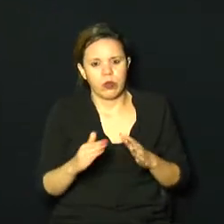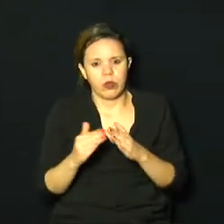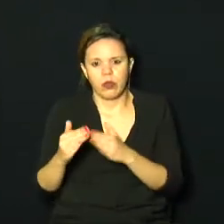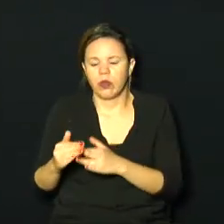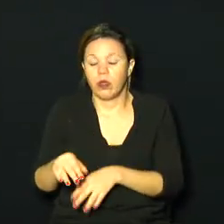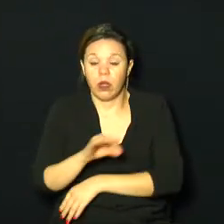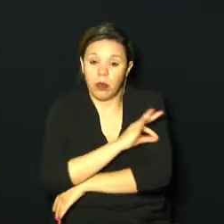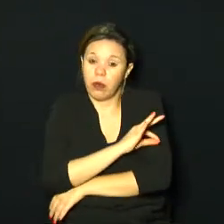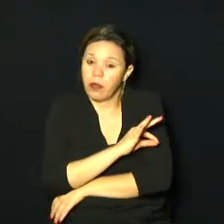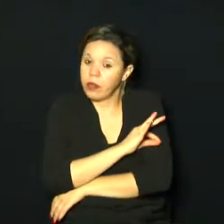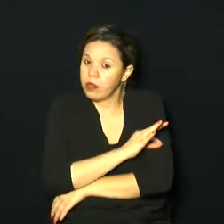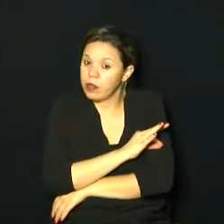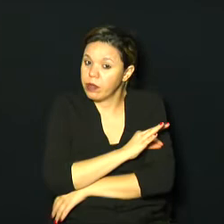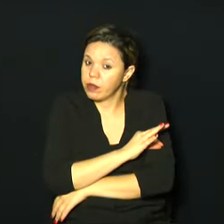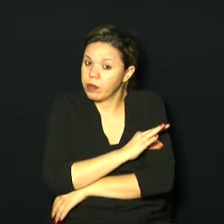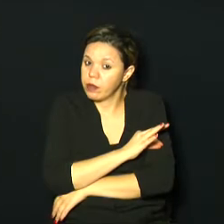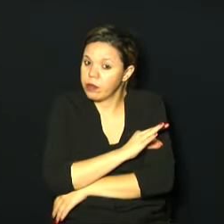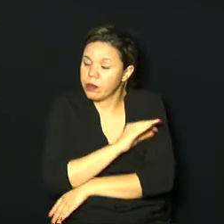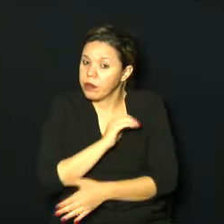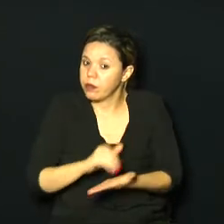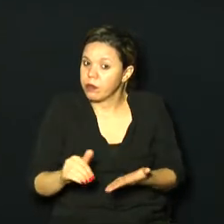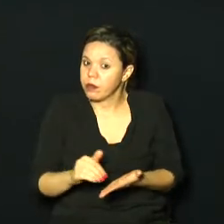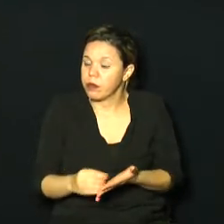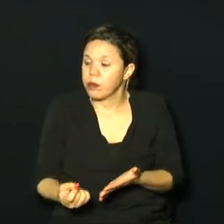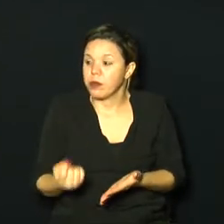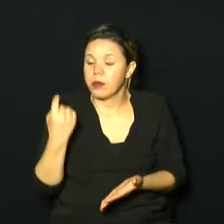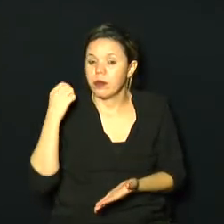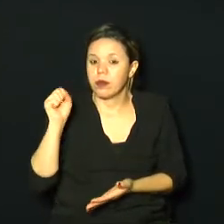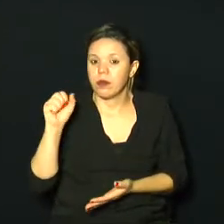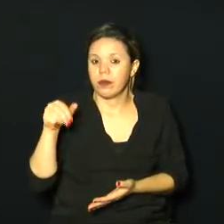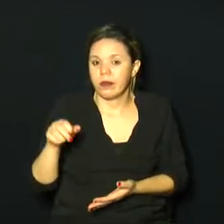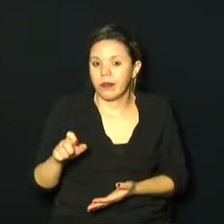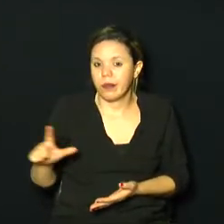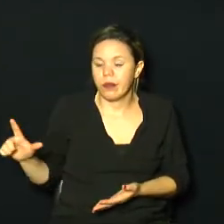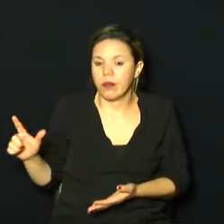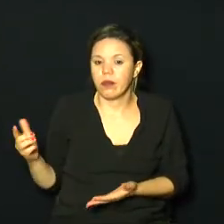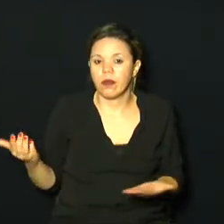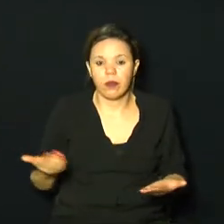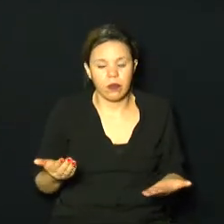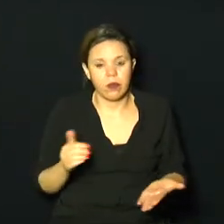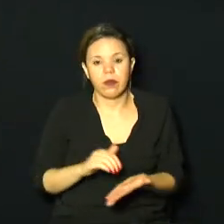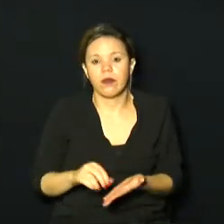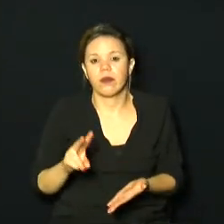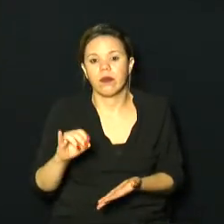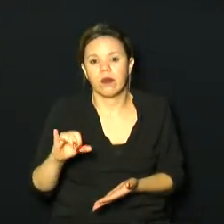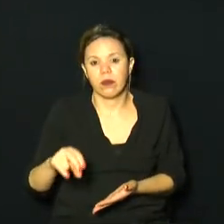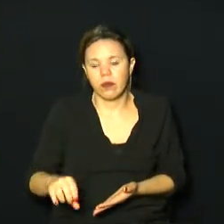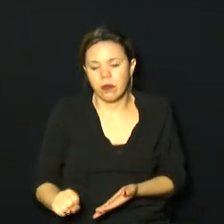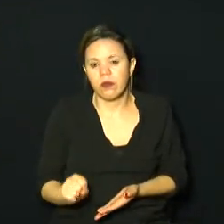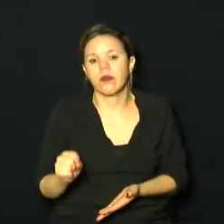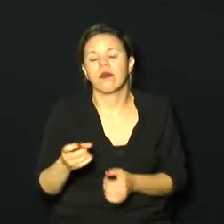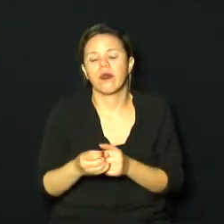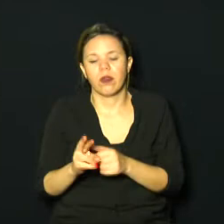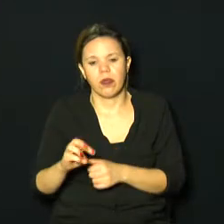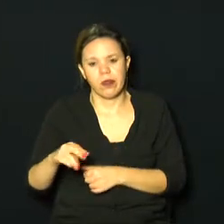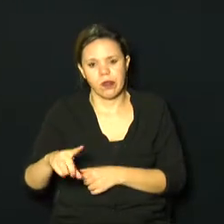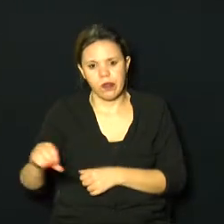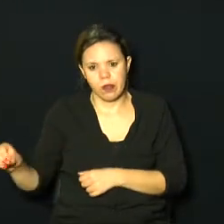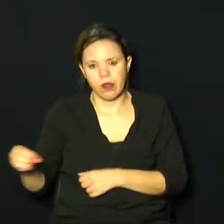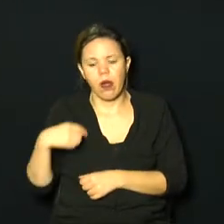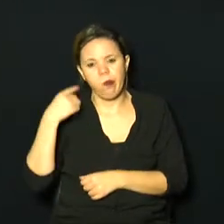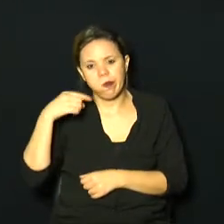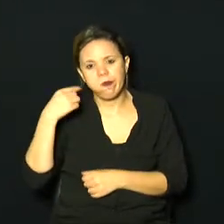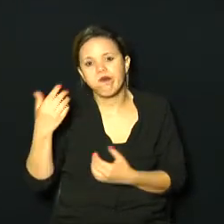é pessoalmente, seja o secretário anterior, Samuel, seja o secretário atual, Vinícius, seja o doutor Marcelo como